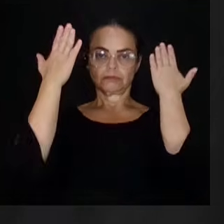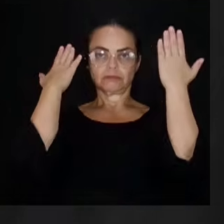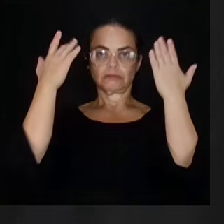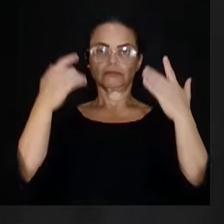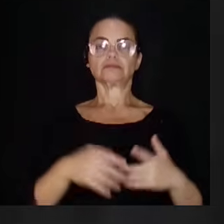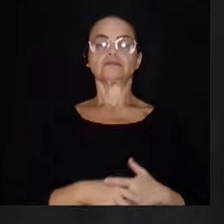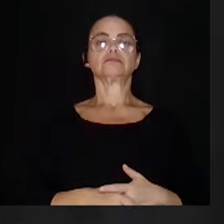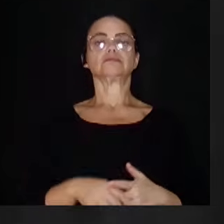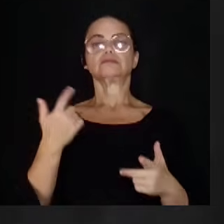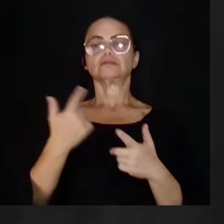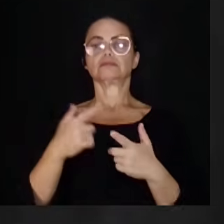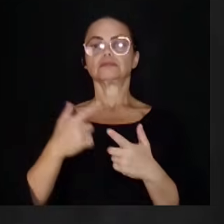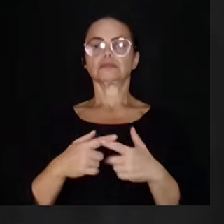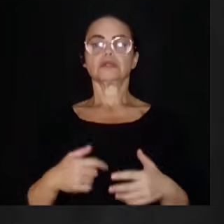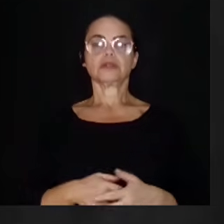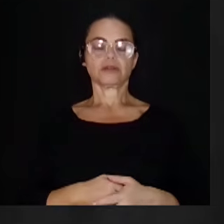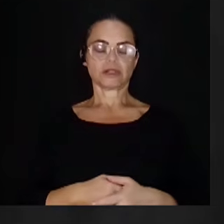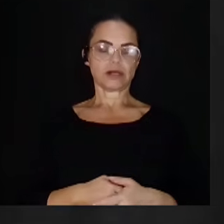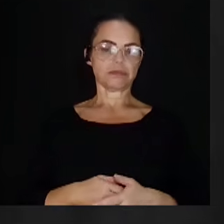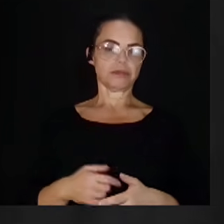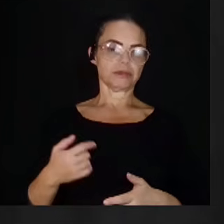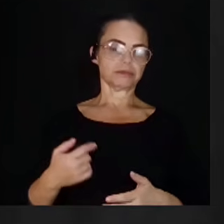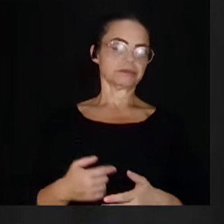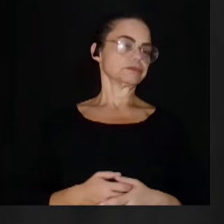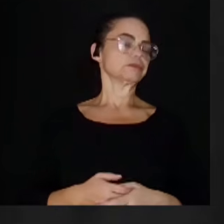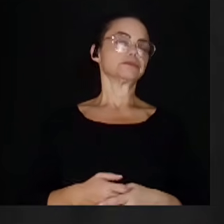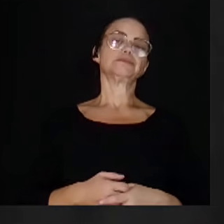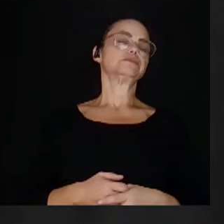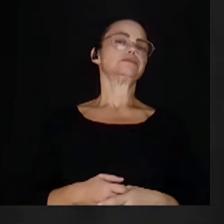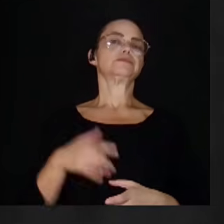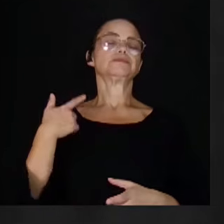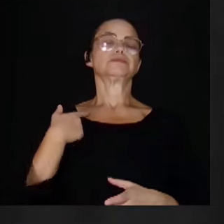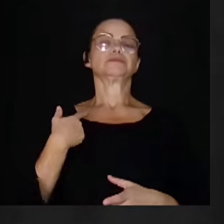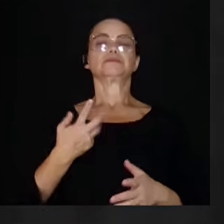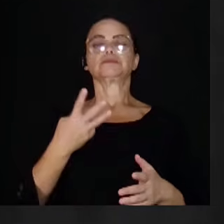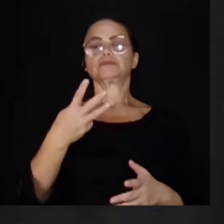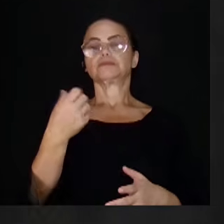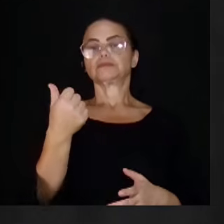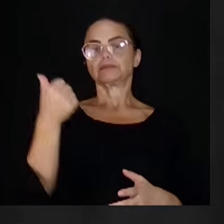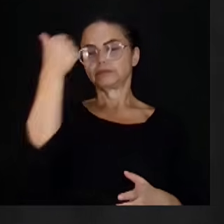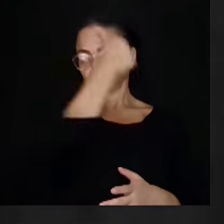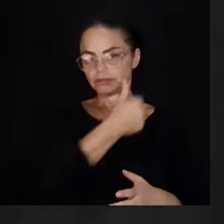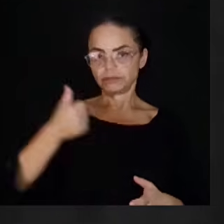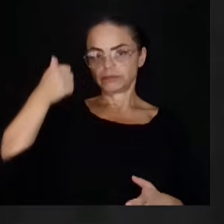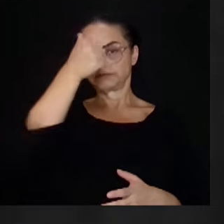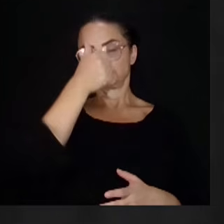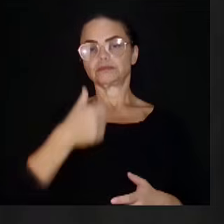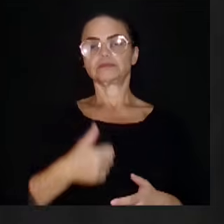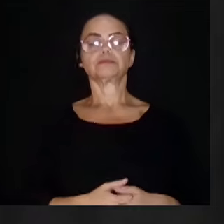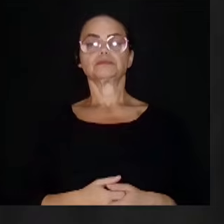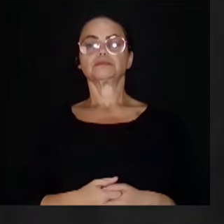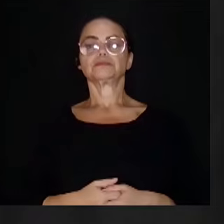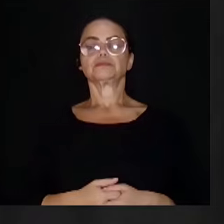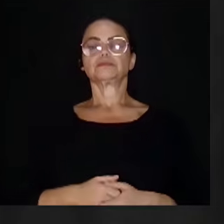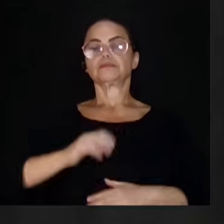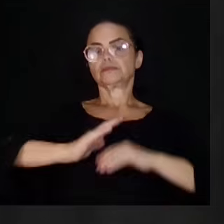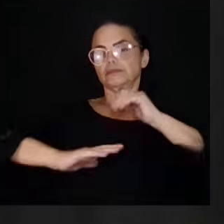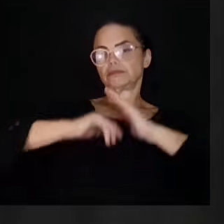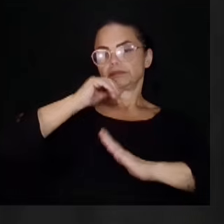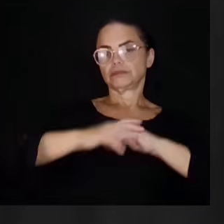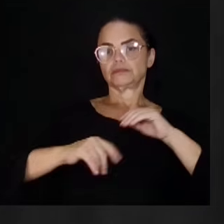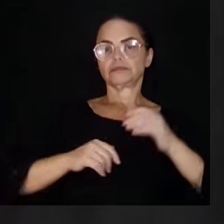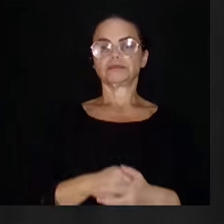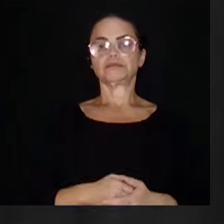que você fala, no SUS, como eu falei no começo, é 36 horas, né? Uma profissional é uma única, no máximo